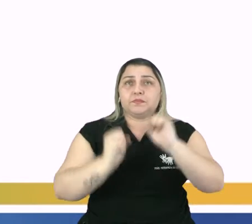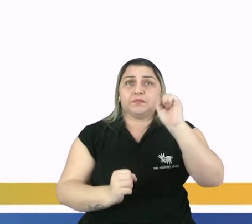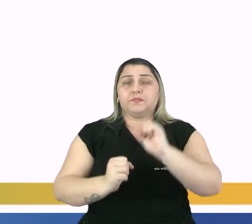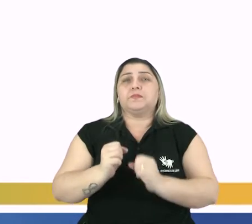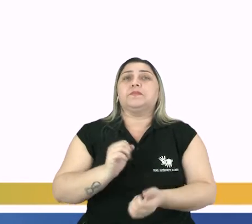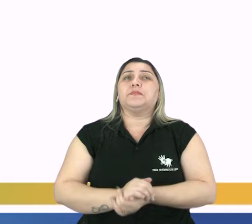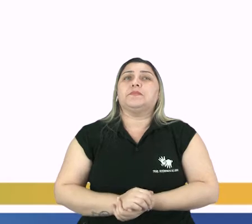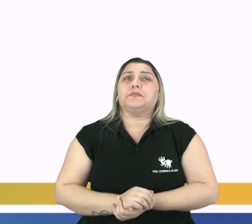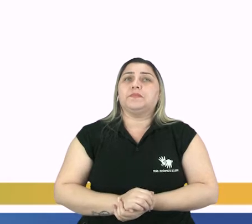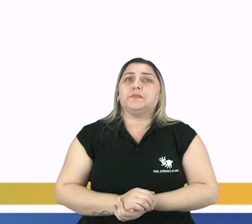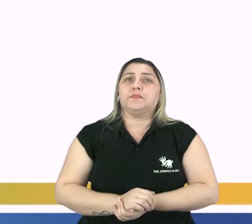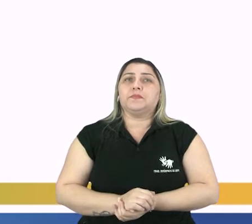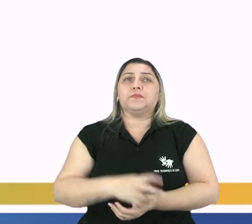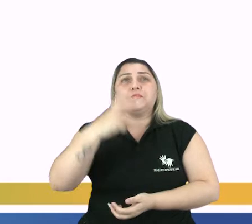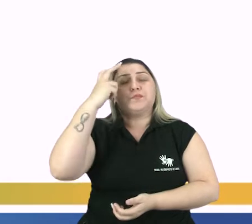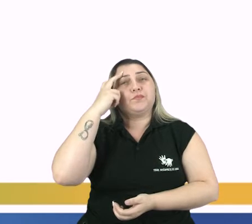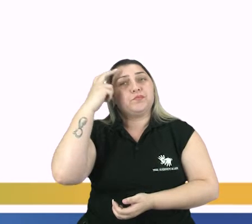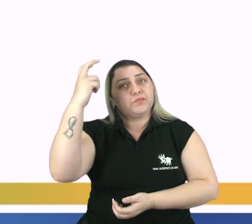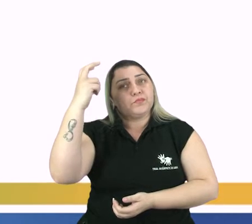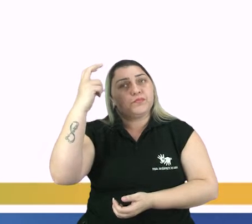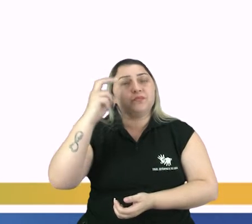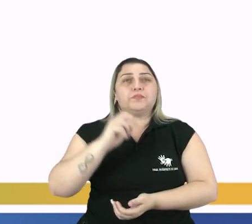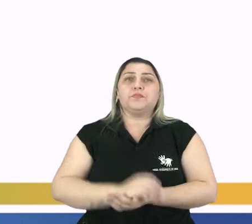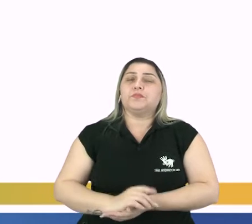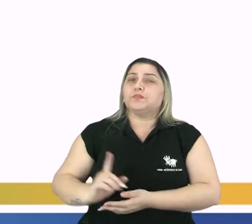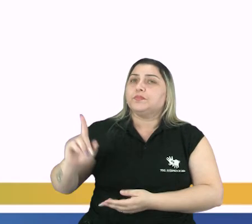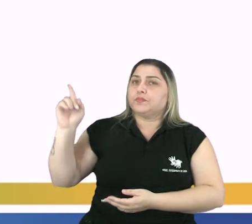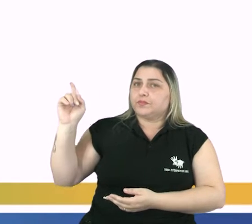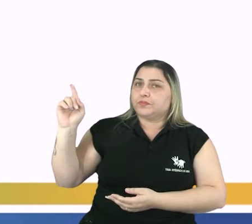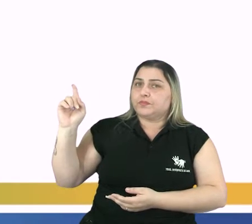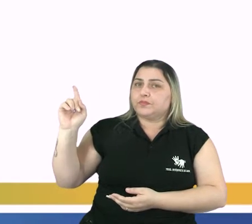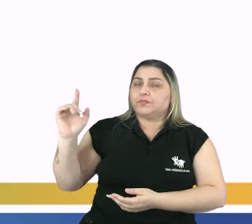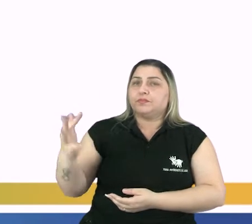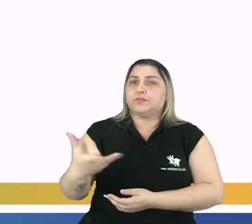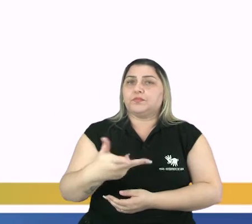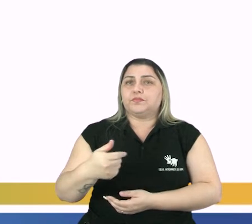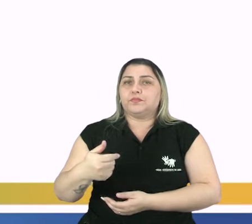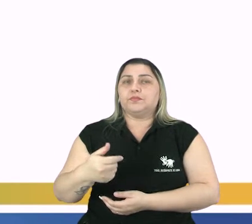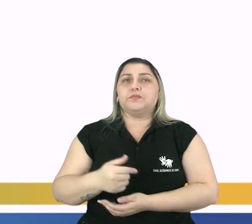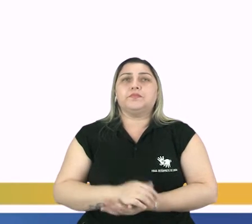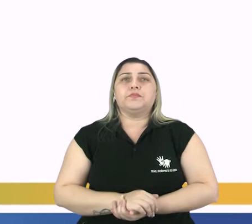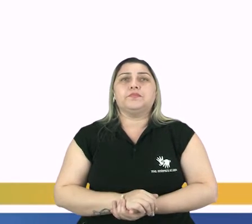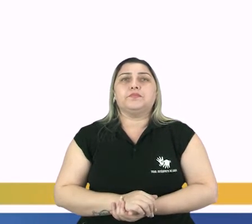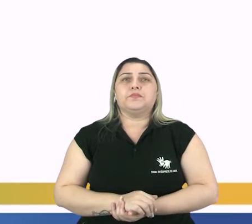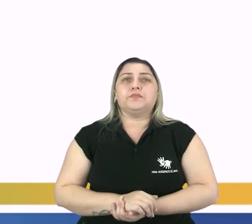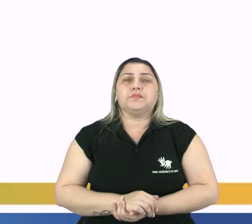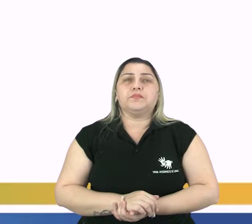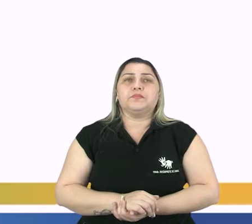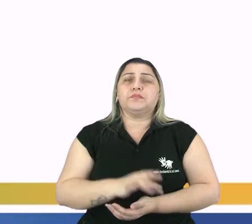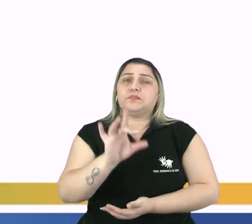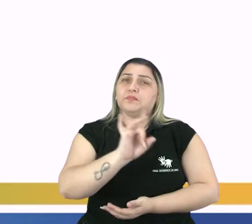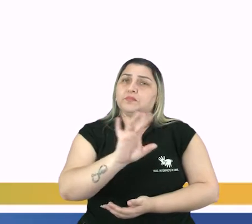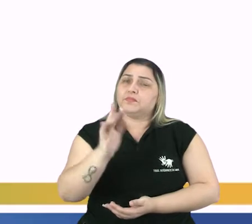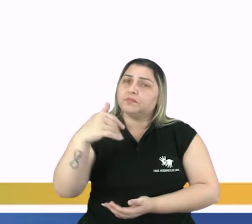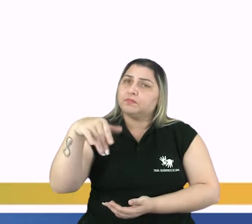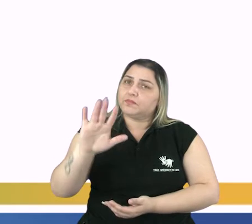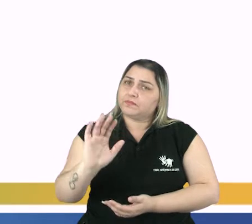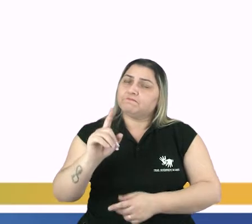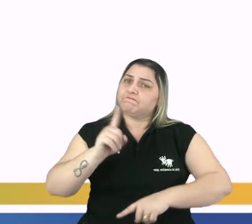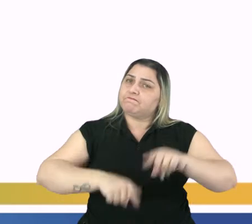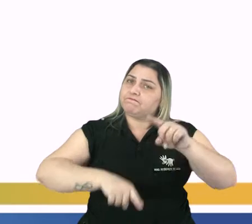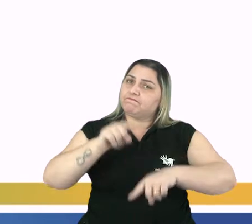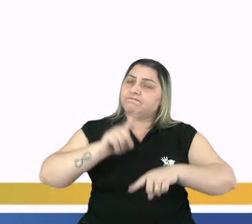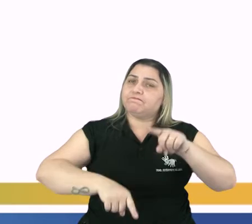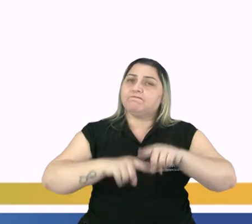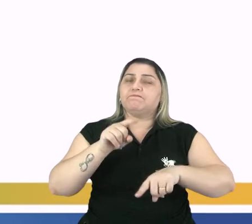industrial, porque nada mais é do que esse aprimoramento da terceira, o lançamento de cada vez mais